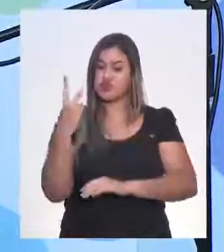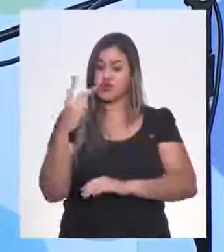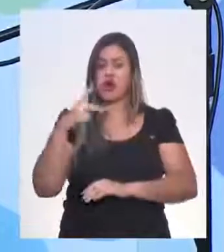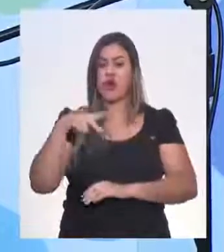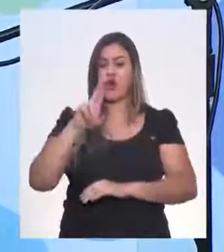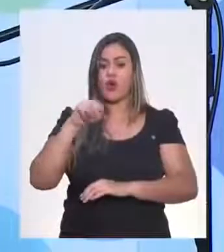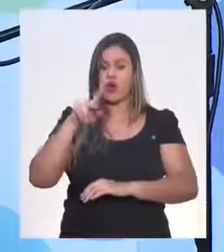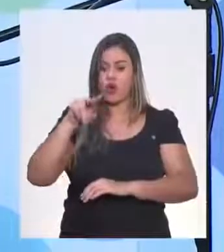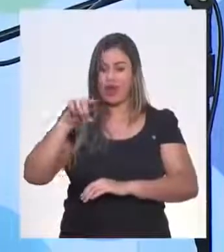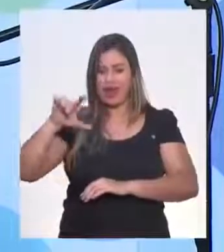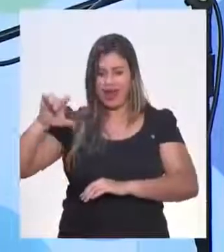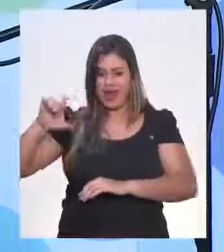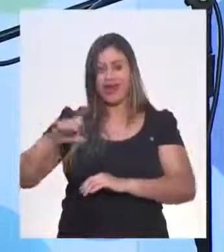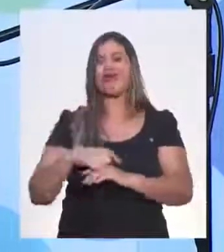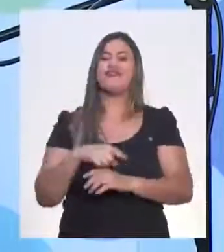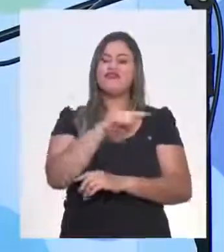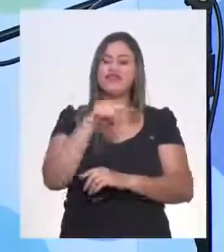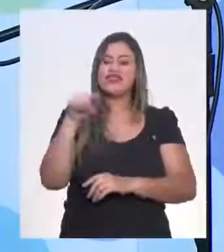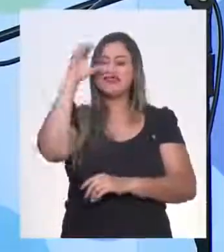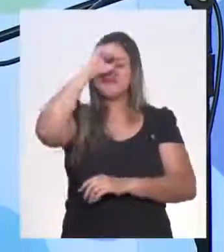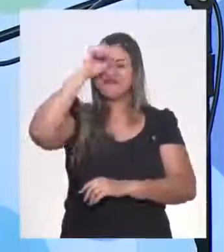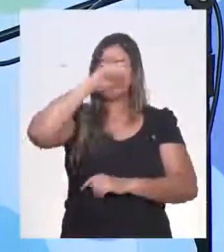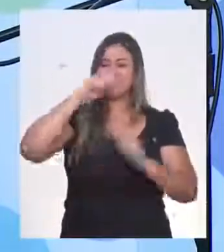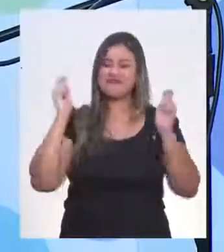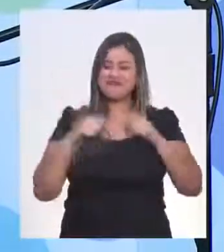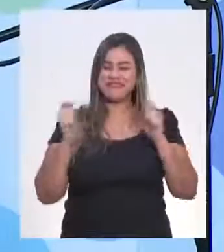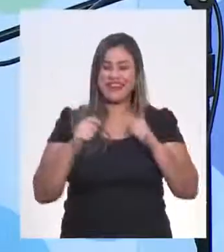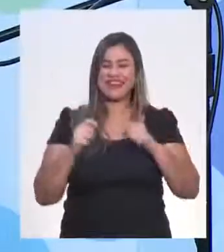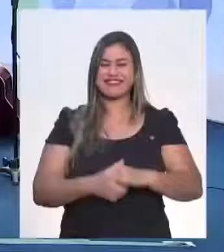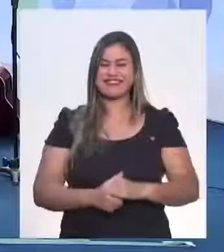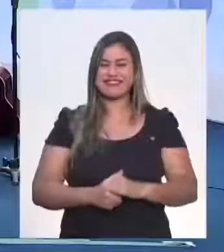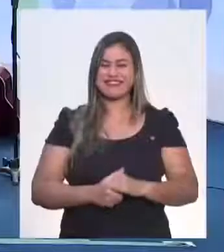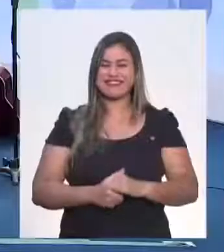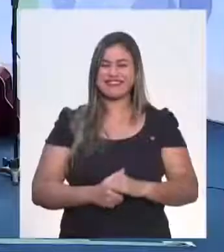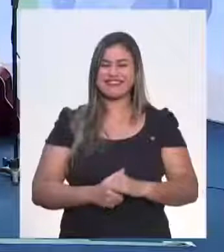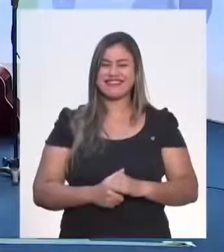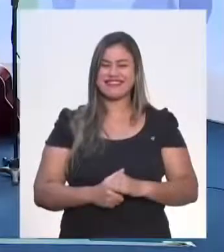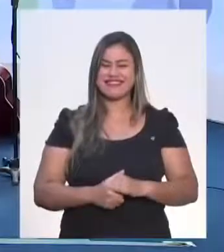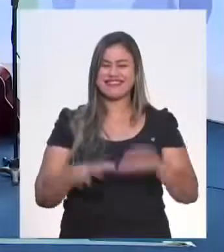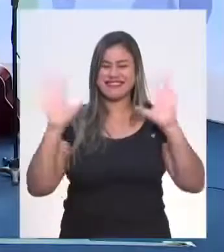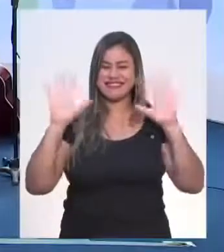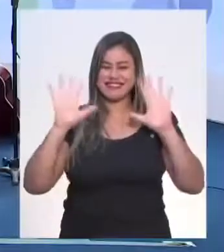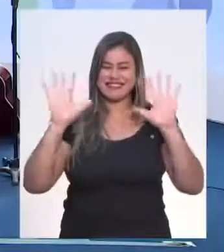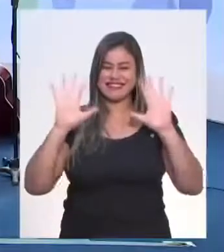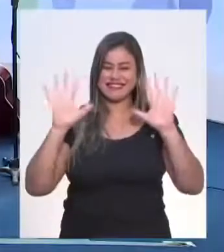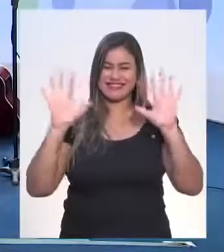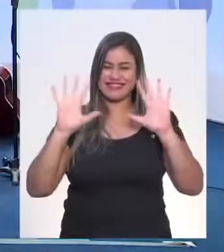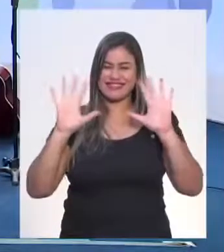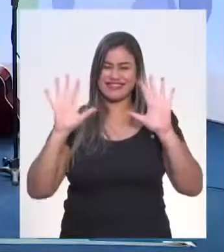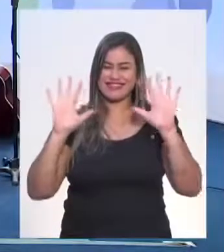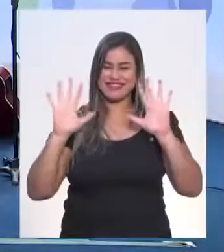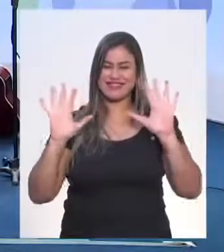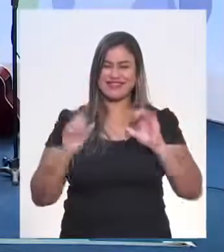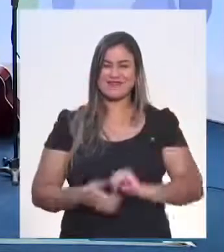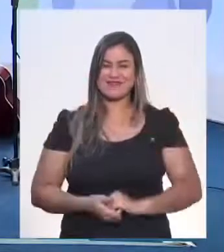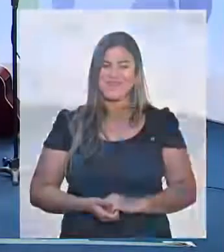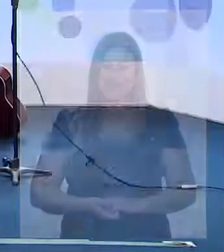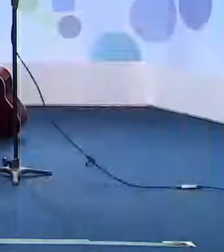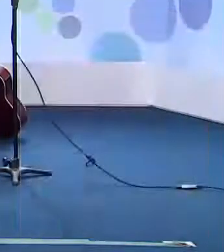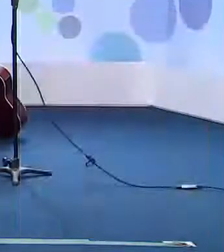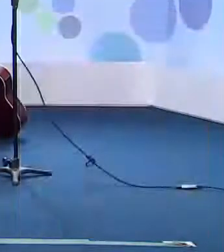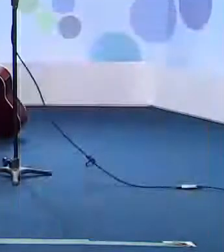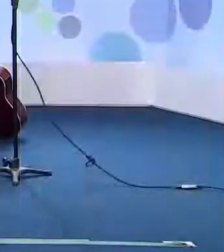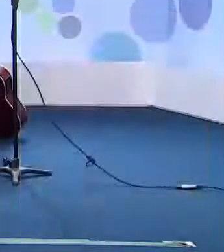cooler e lá no meu canal confere lá que você vai aprender aulinhas de cinco minutos boa tchau turma até mais